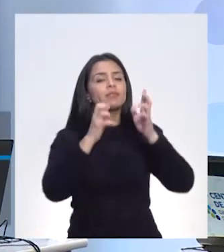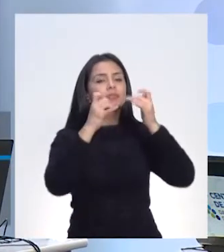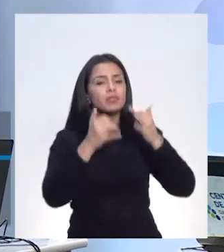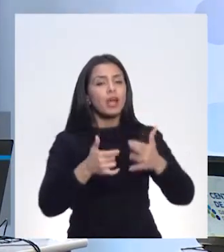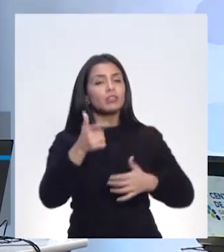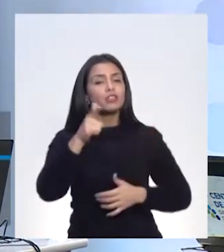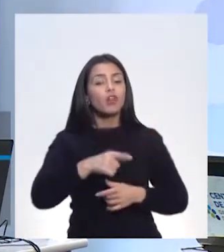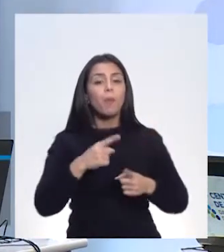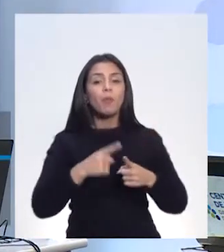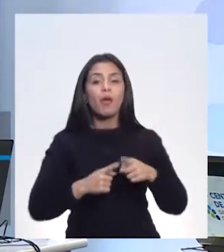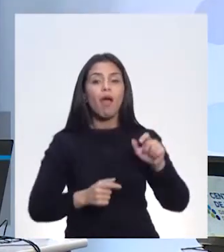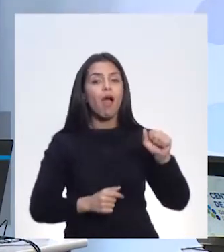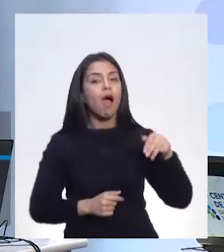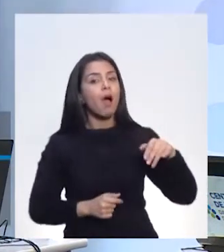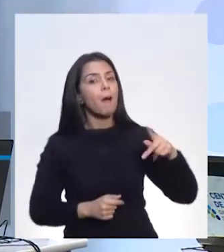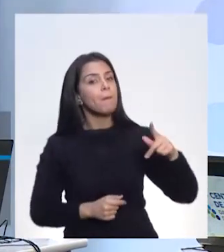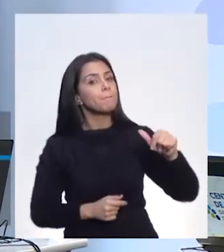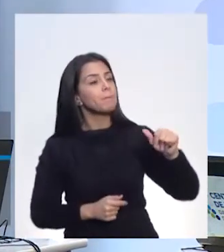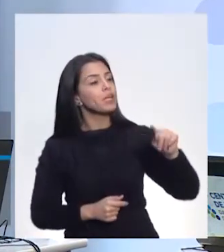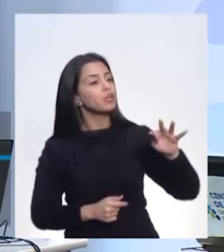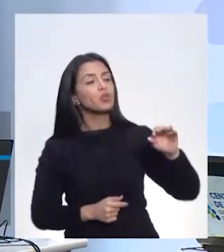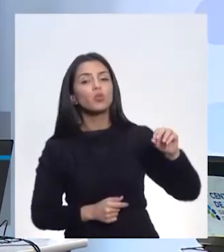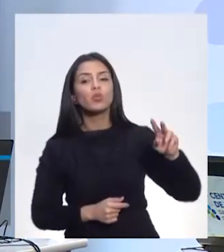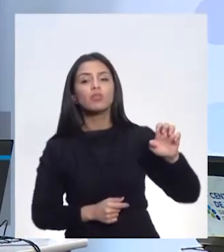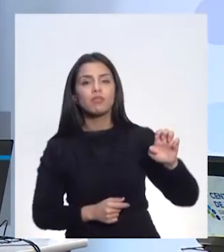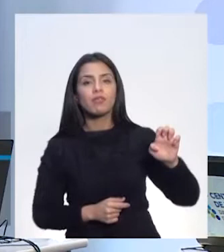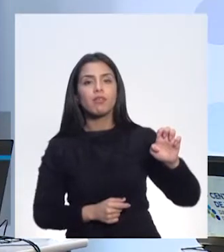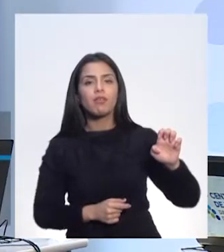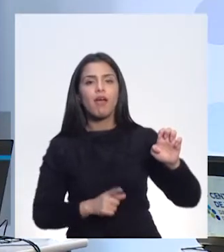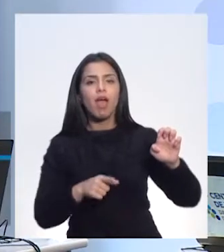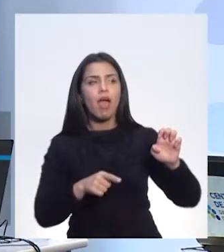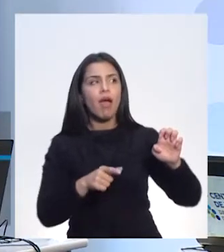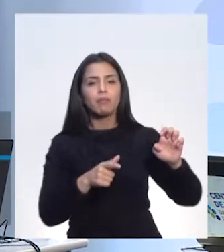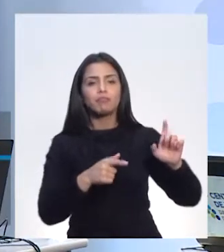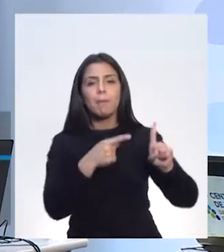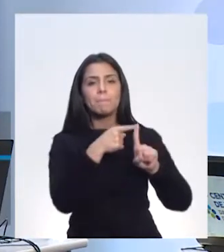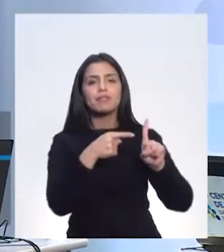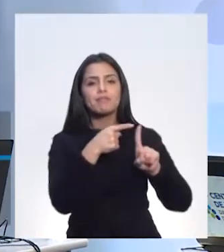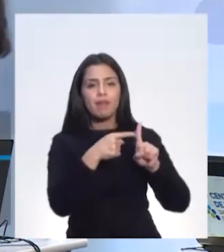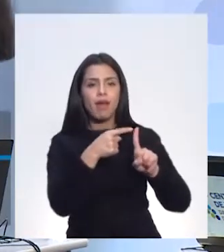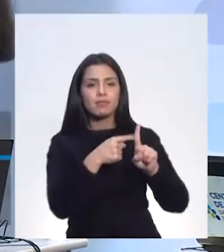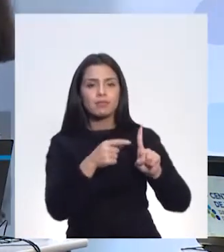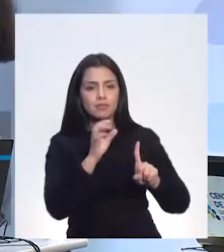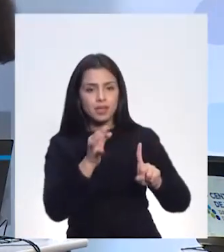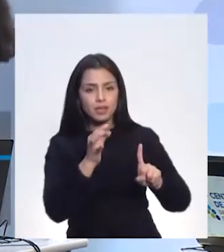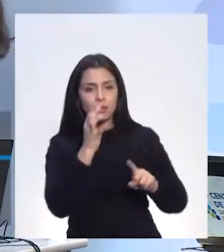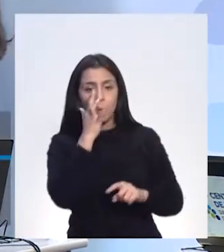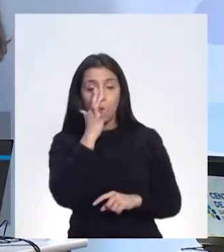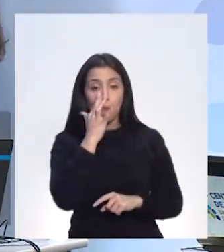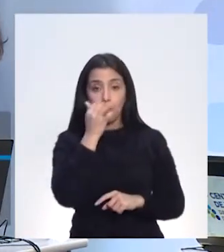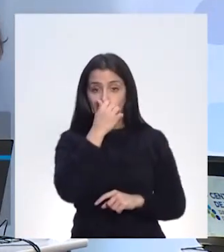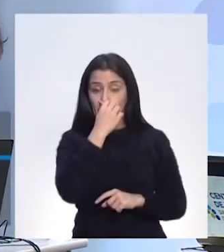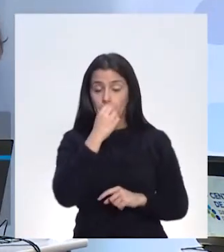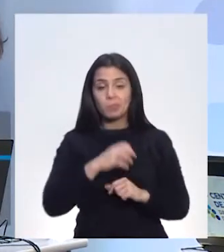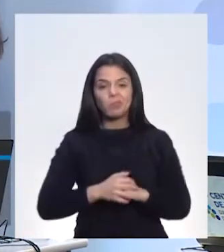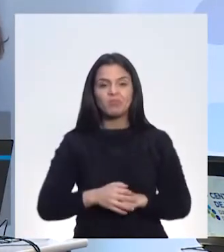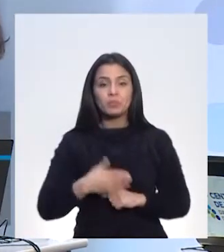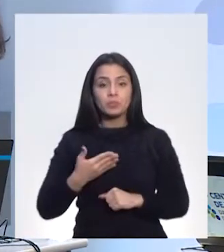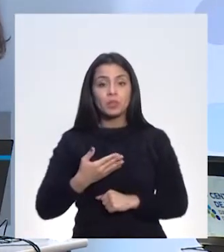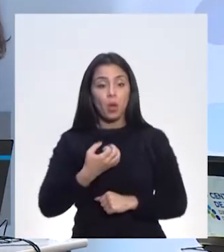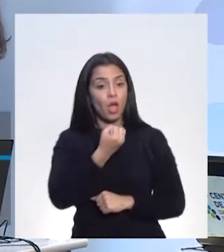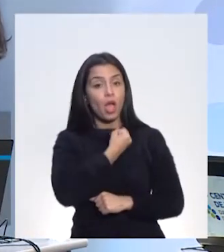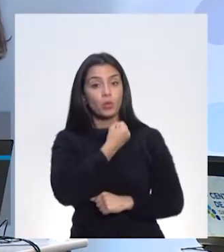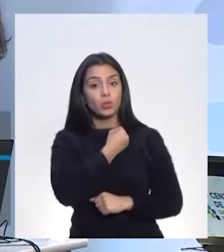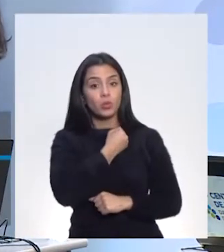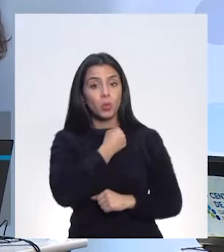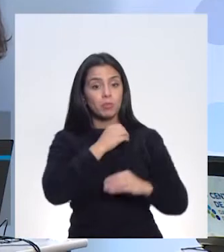amplitude não é a metade dessa distância? Pois é, então o que eu vou fazer? Eu vou pegar o número